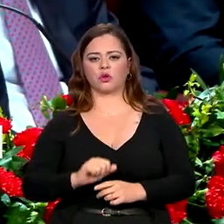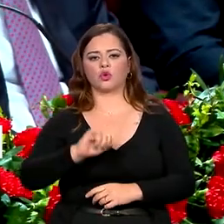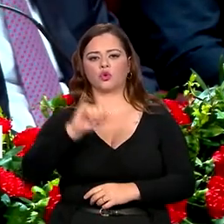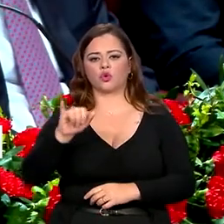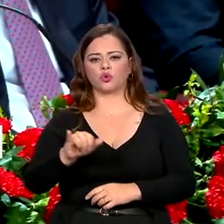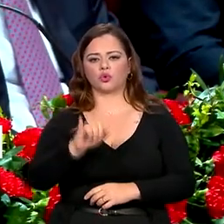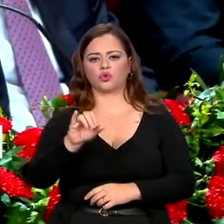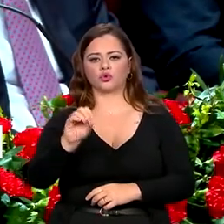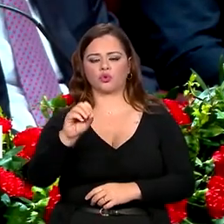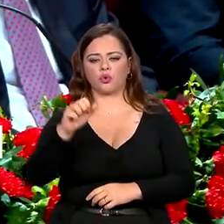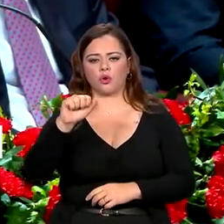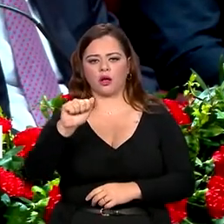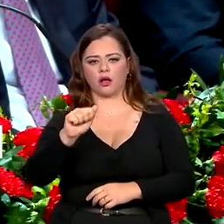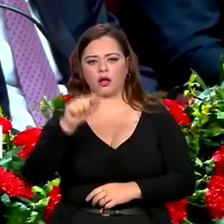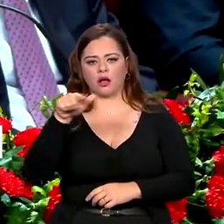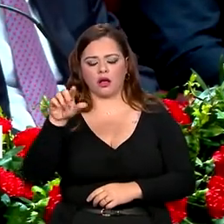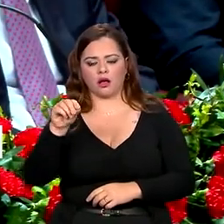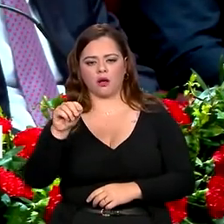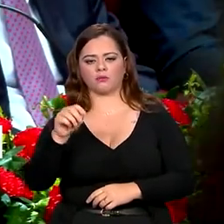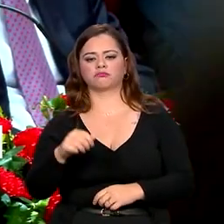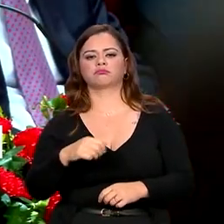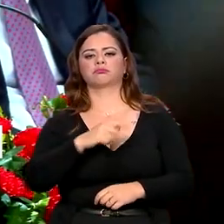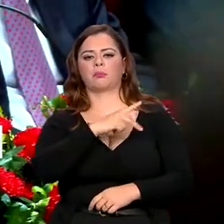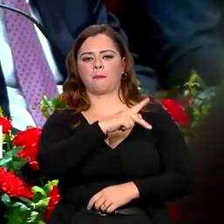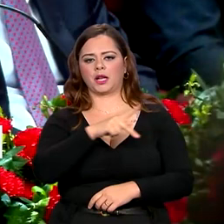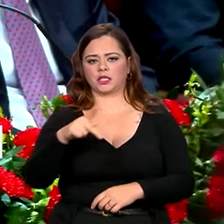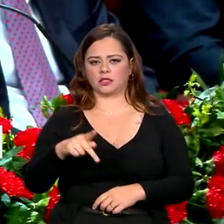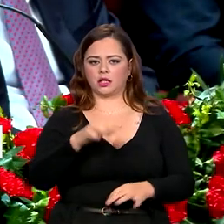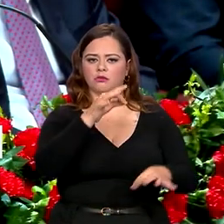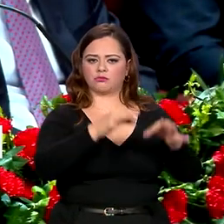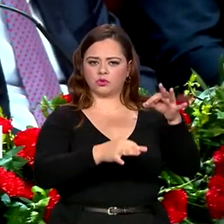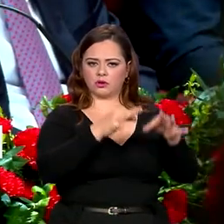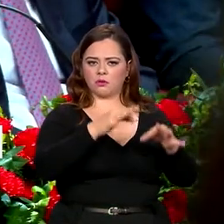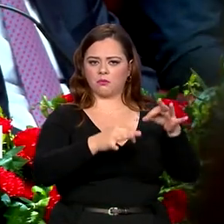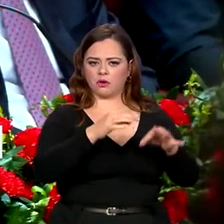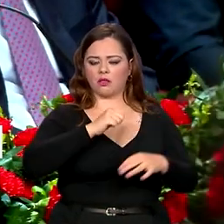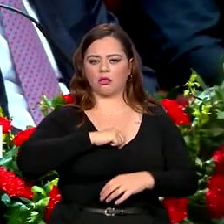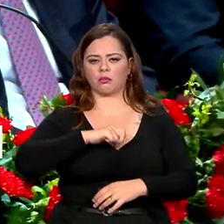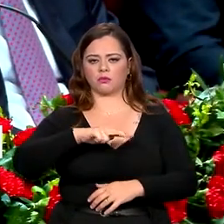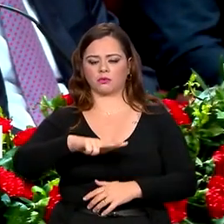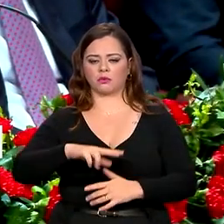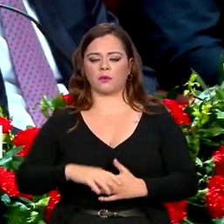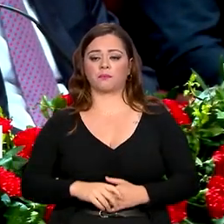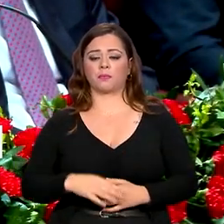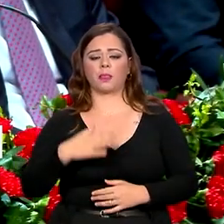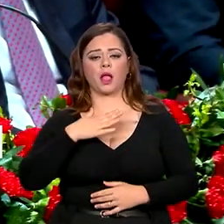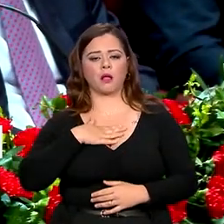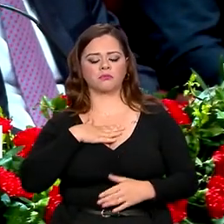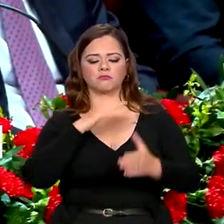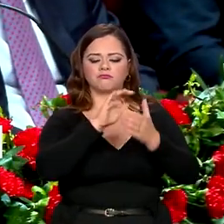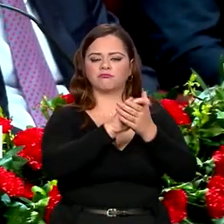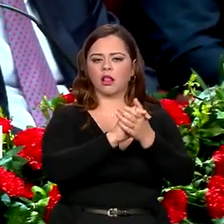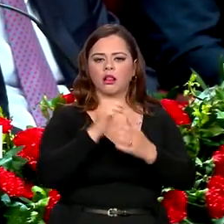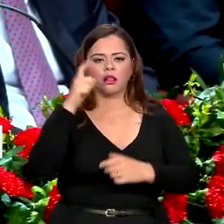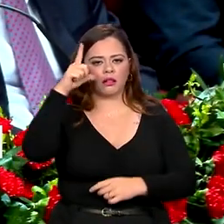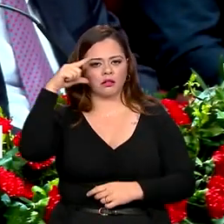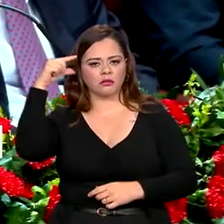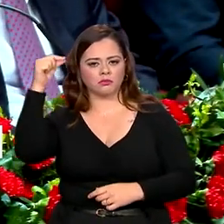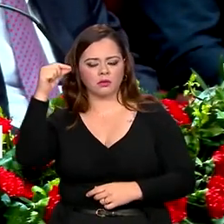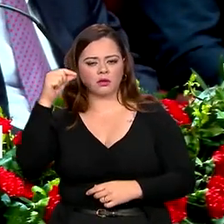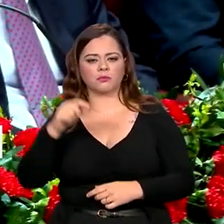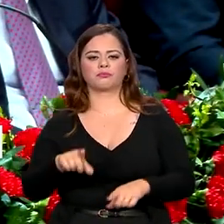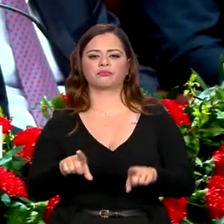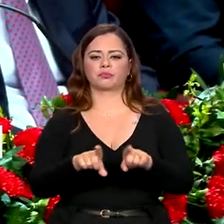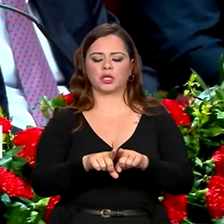Calpers, presidente do Tribunal Institucional da República Portuguesa, minha querida esposa Janja, embaixador